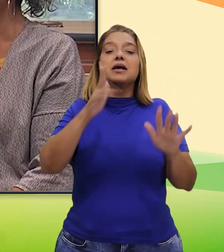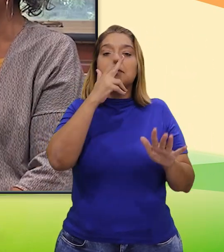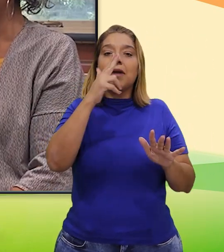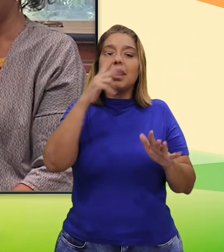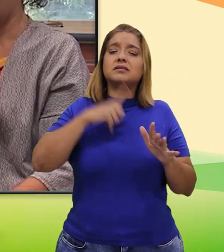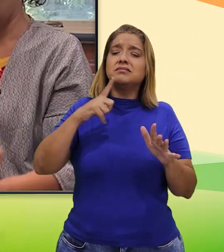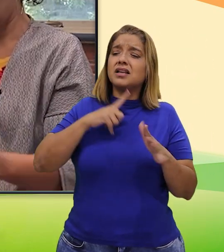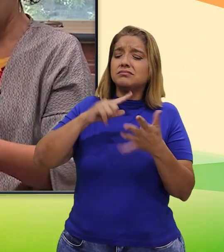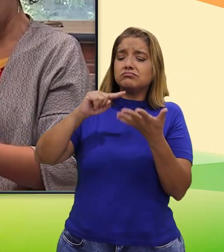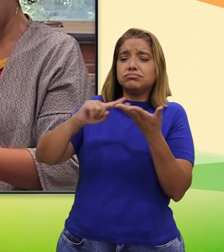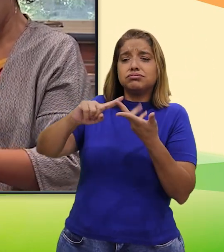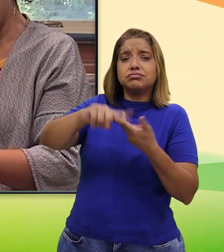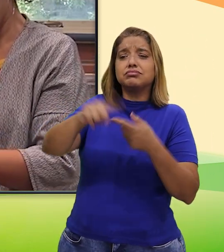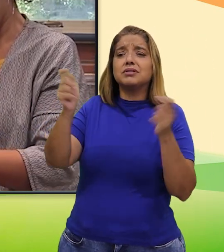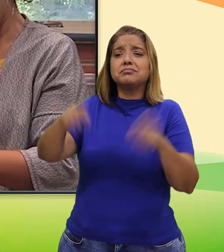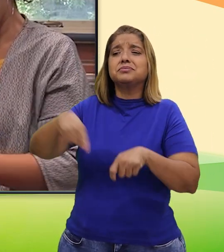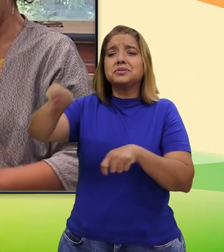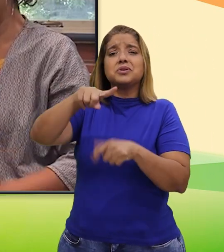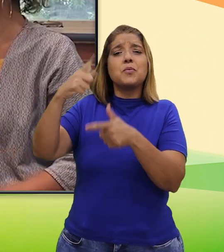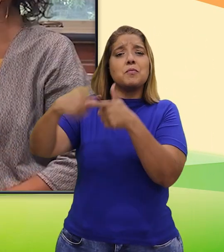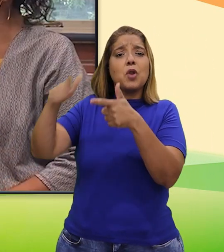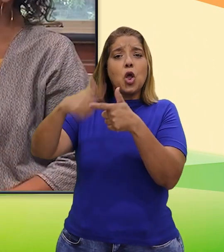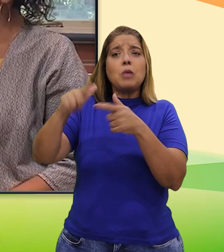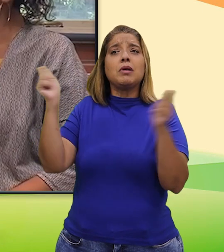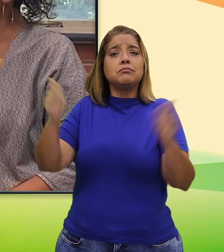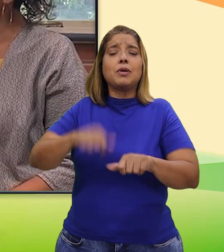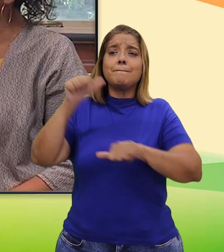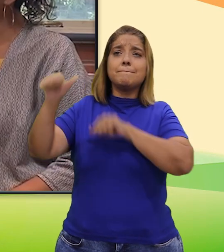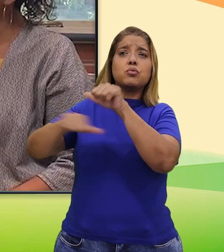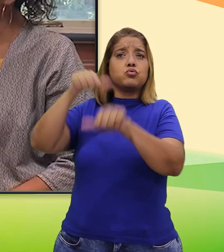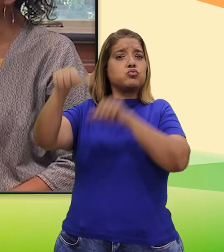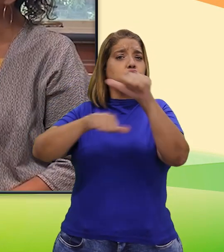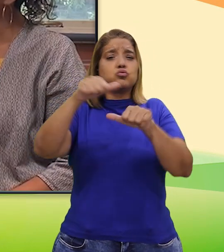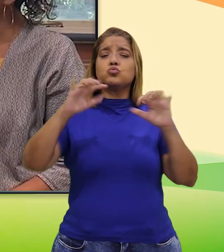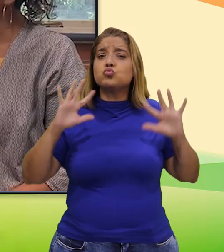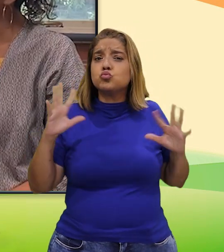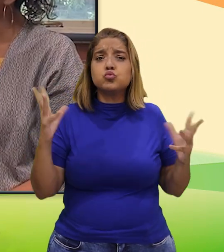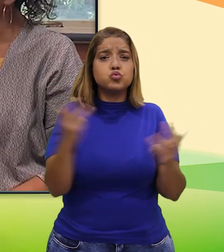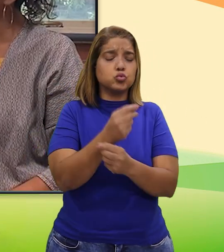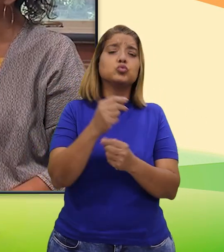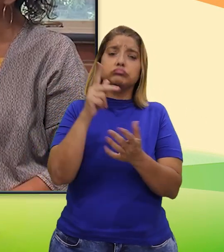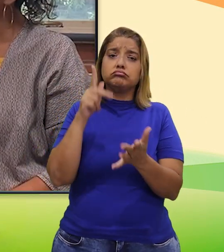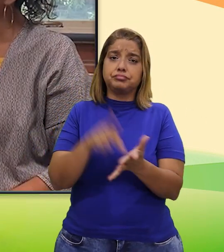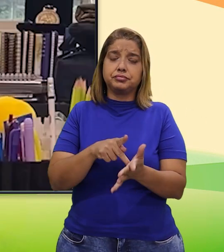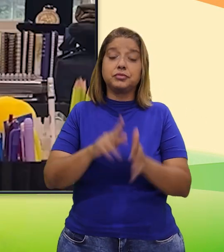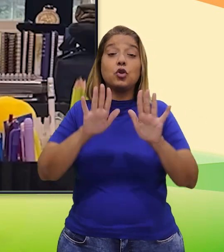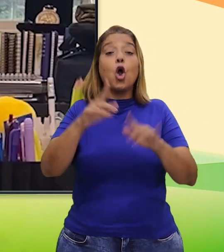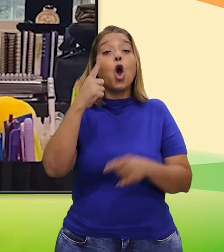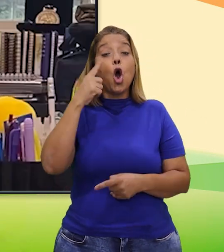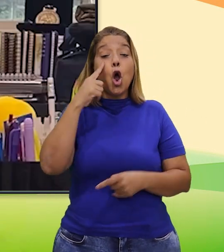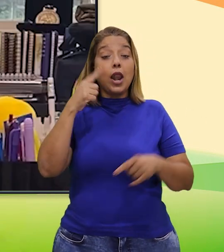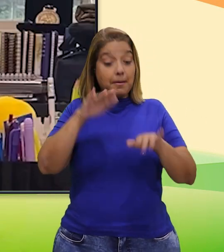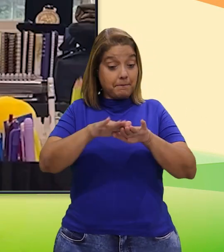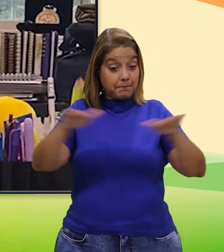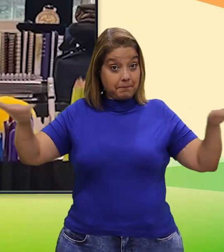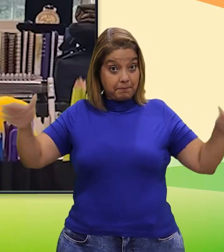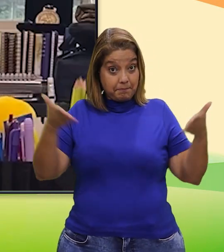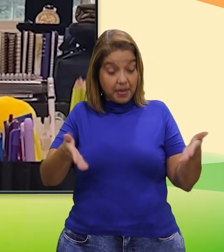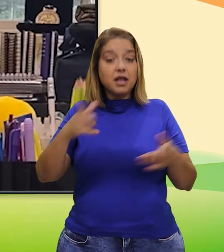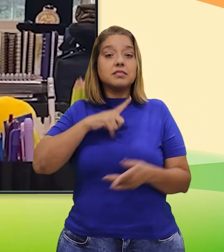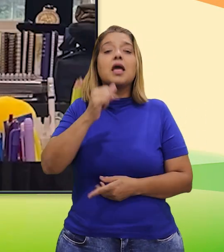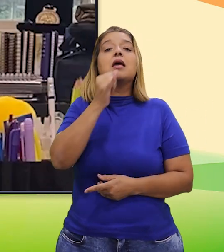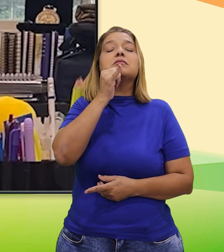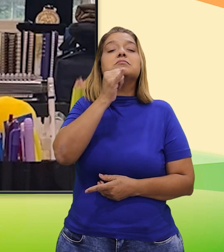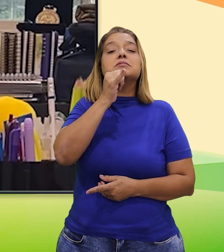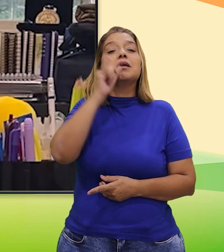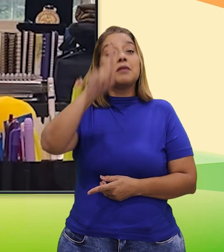da nossa incapacidade de usar tudo criticamente, né? Veja bem, eu tenho aqui na minha mesa